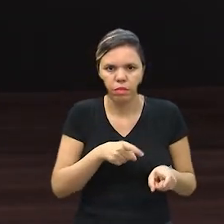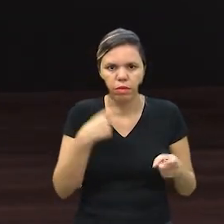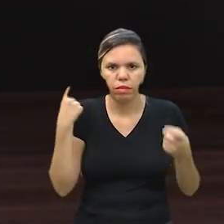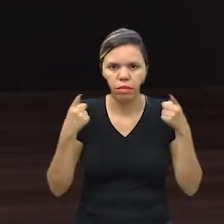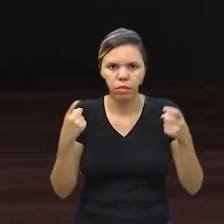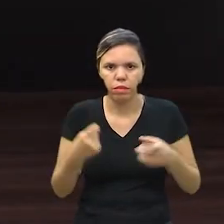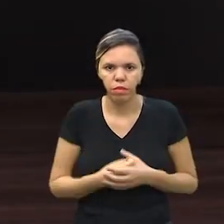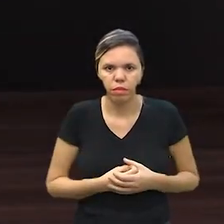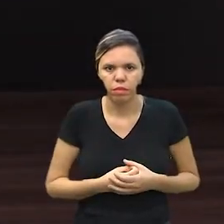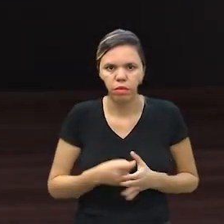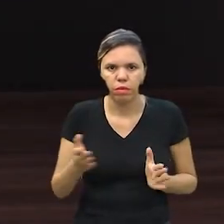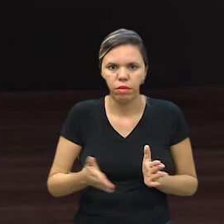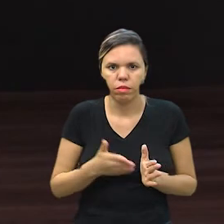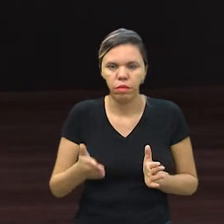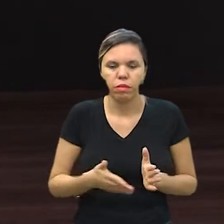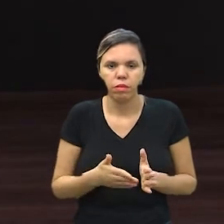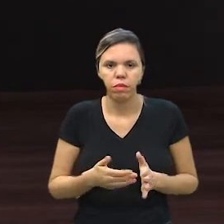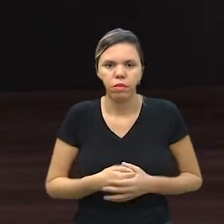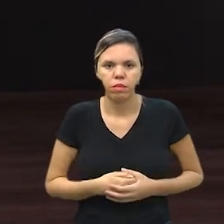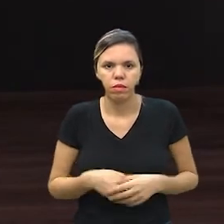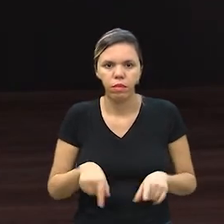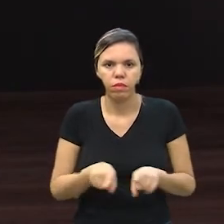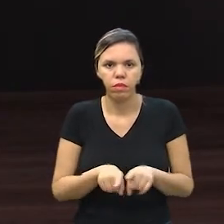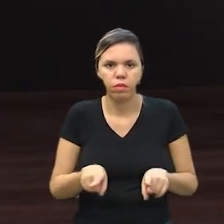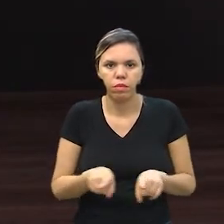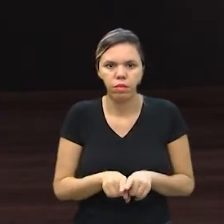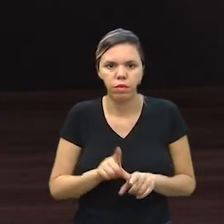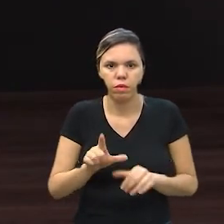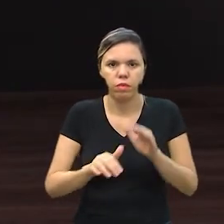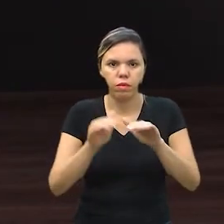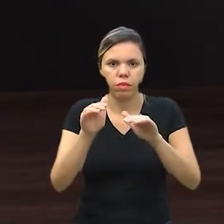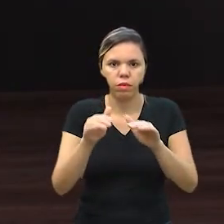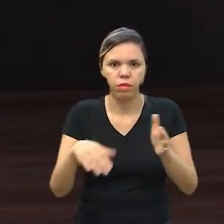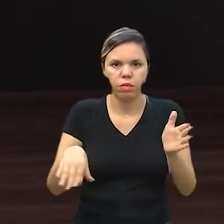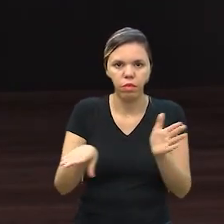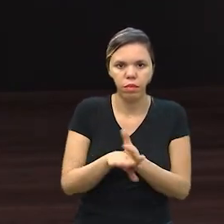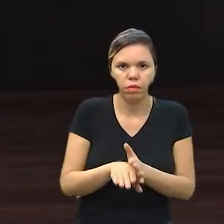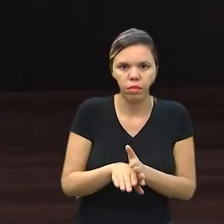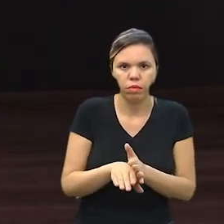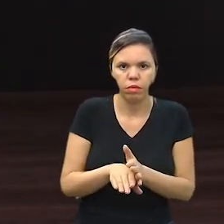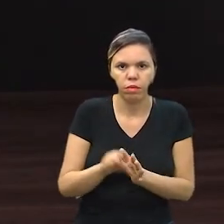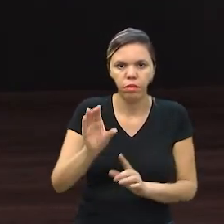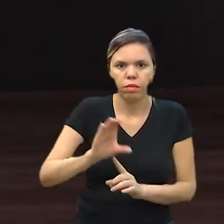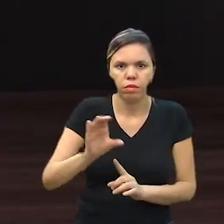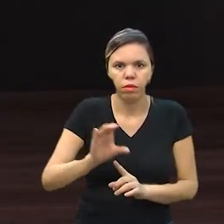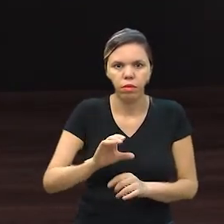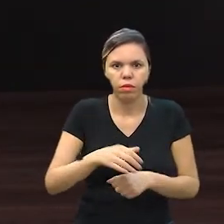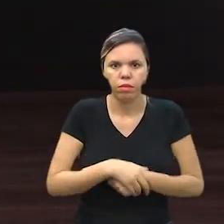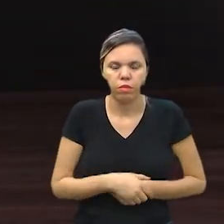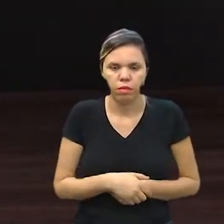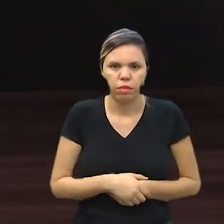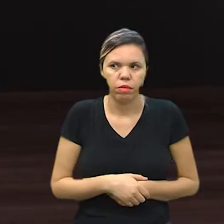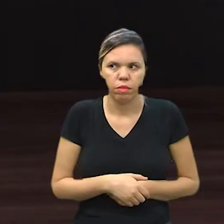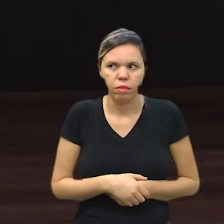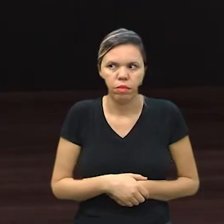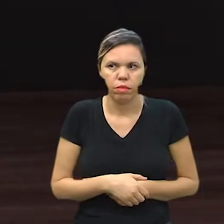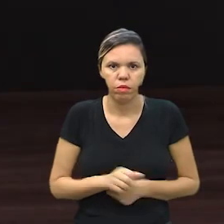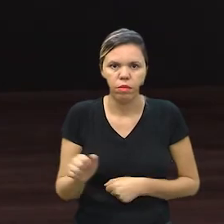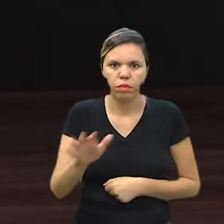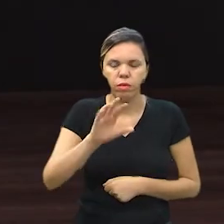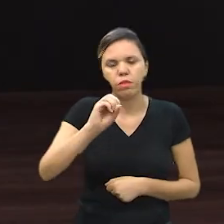estar preocupado com a produção em si, mas também com essa logística para chegar até o consumidor?